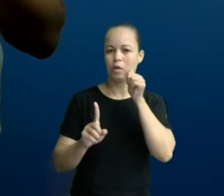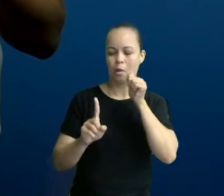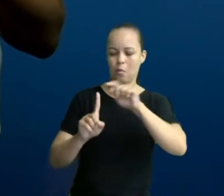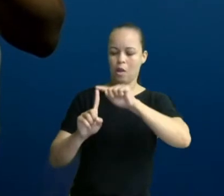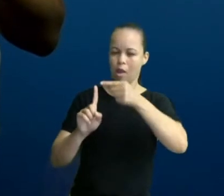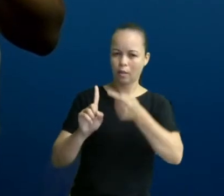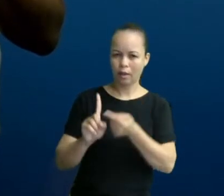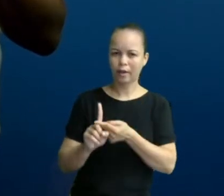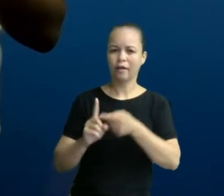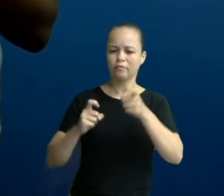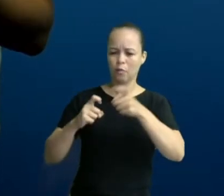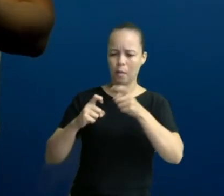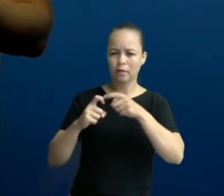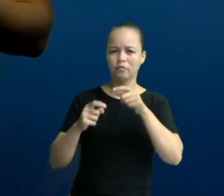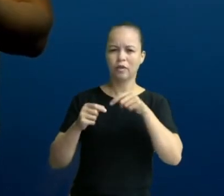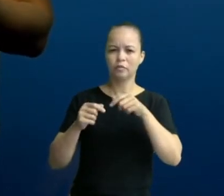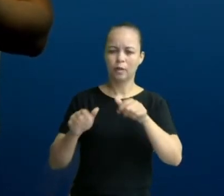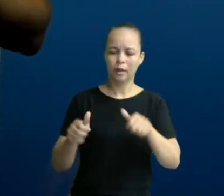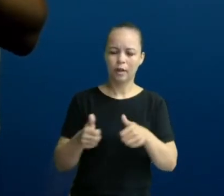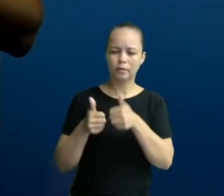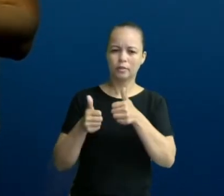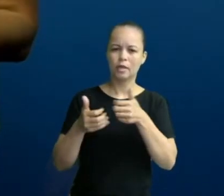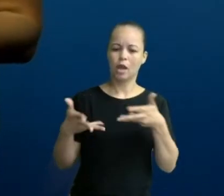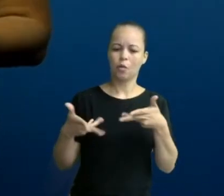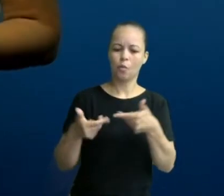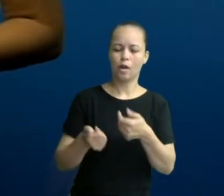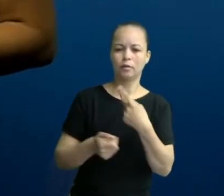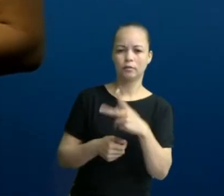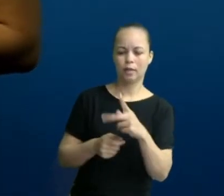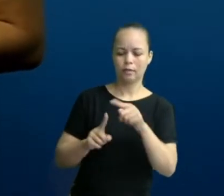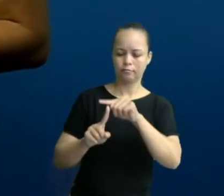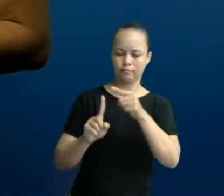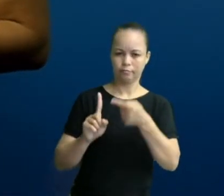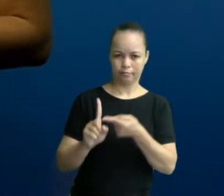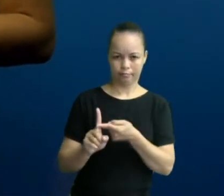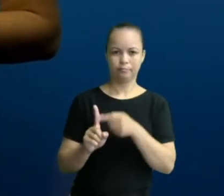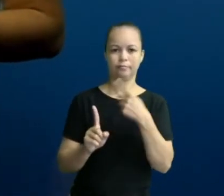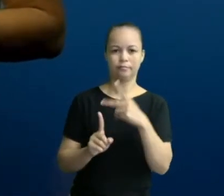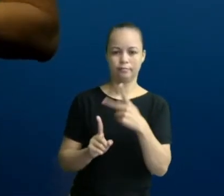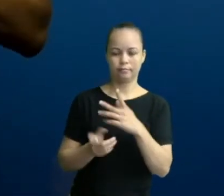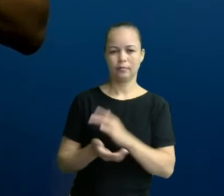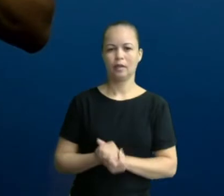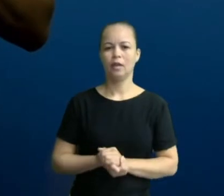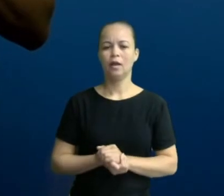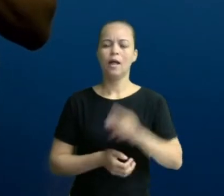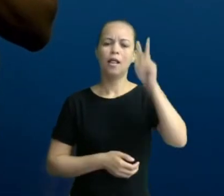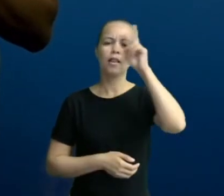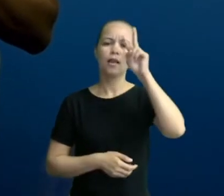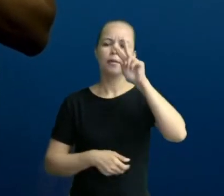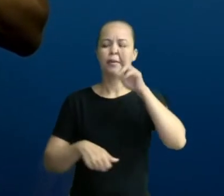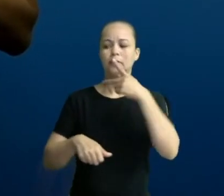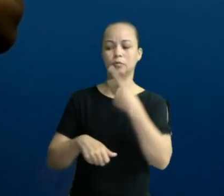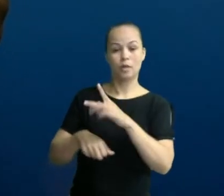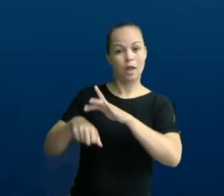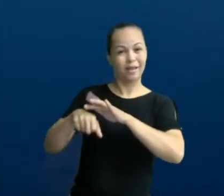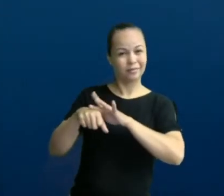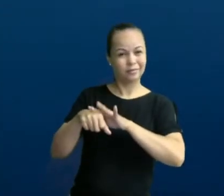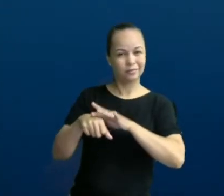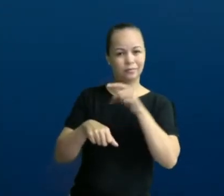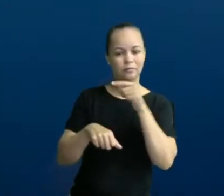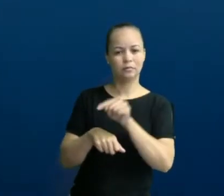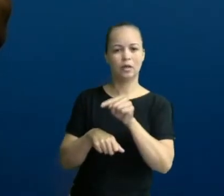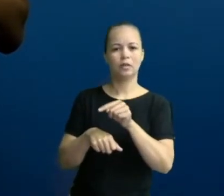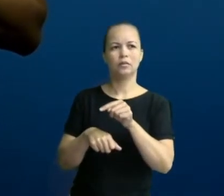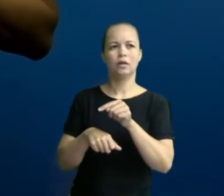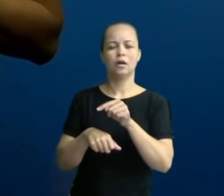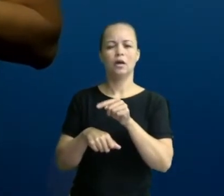para garantir essa qualidade da gestante quando se fala de toxoplasmose. E lembrando que a toxoplasmose ela é